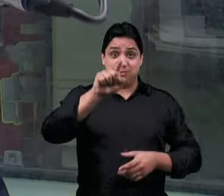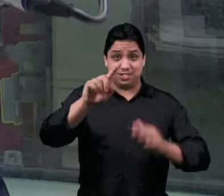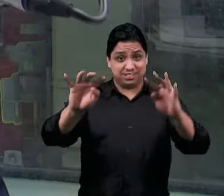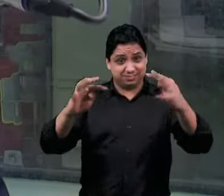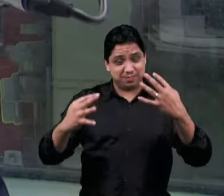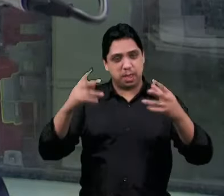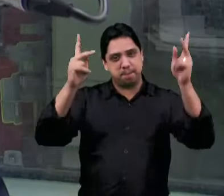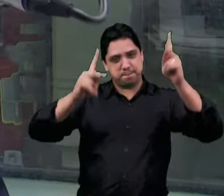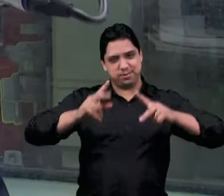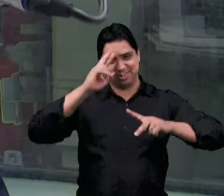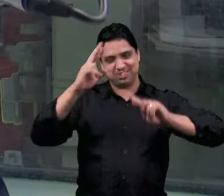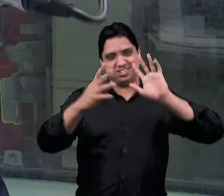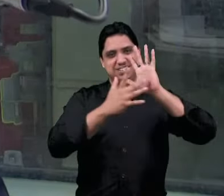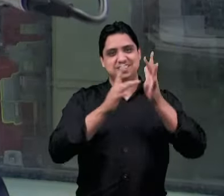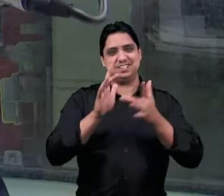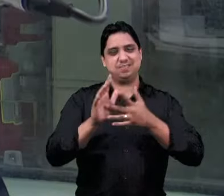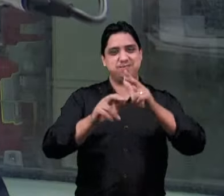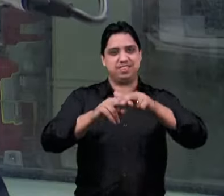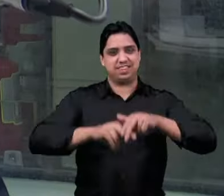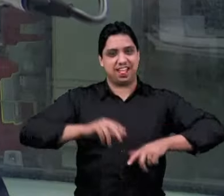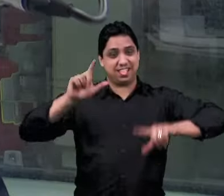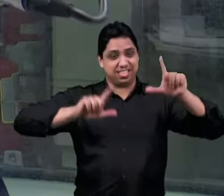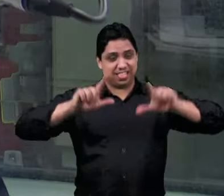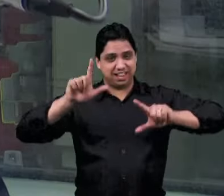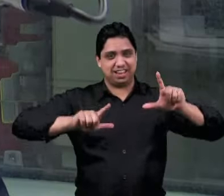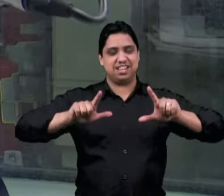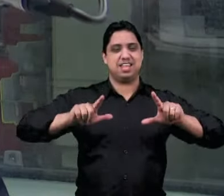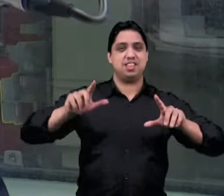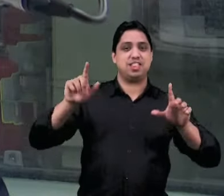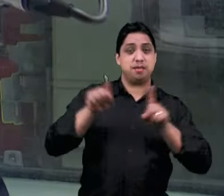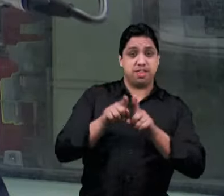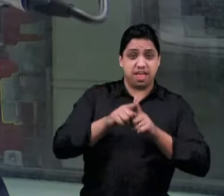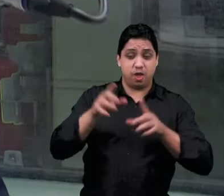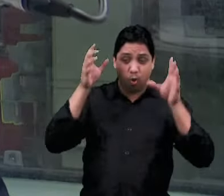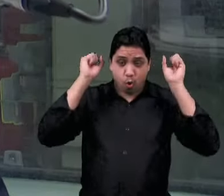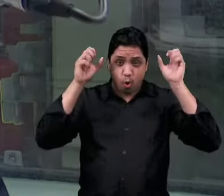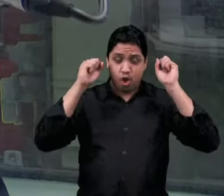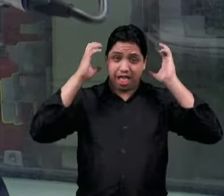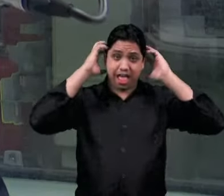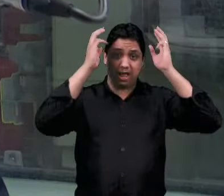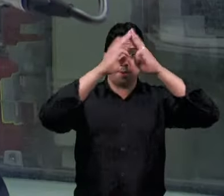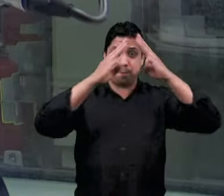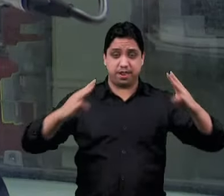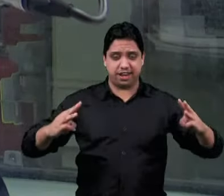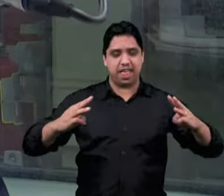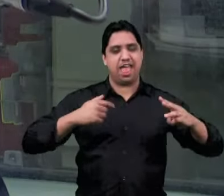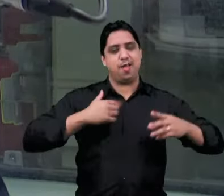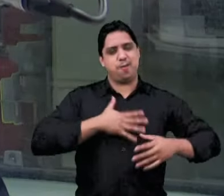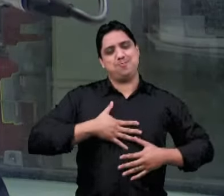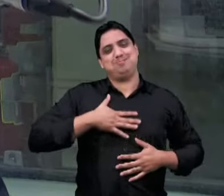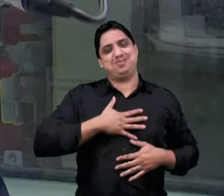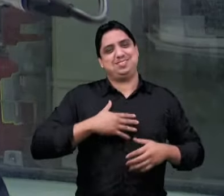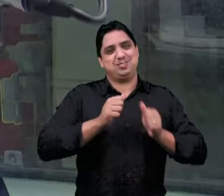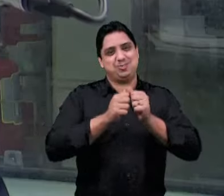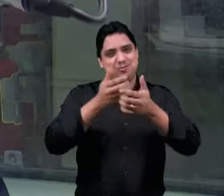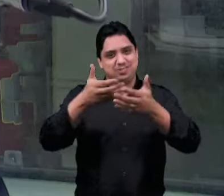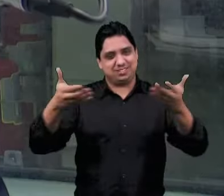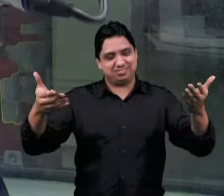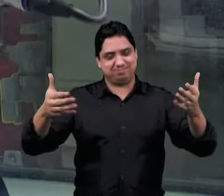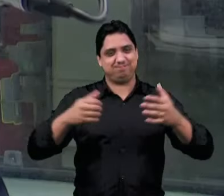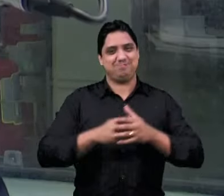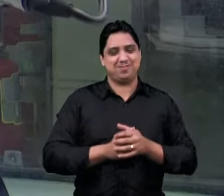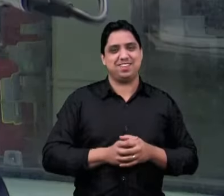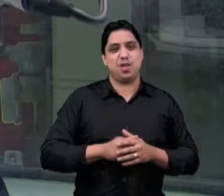assistem através da TV Web, que nos ouvem através da Rádio Manaim. É um prazer estar aqui, falar